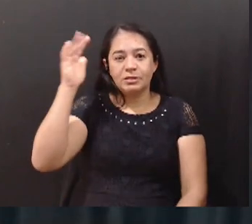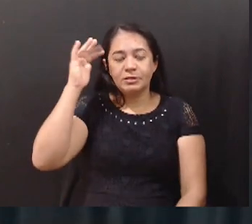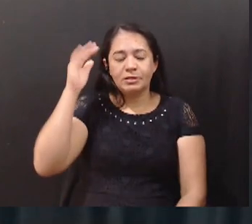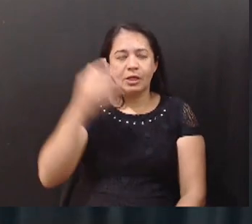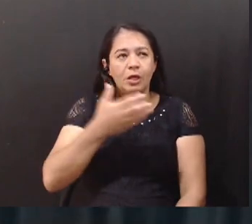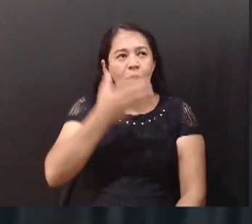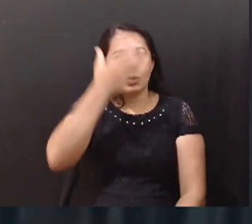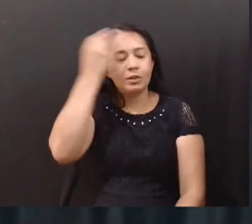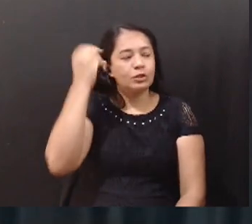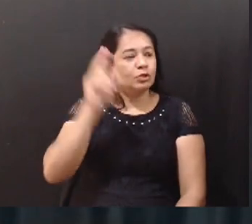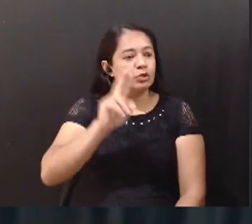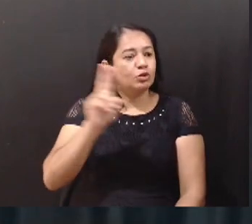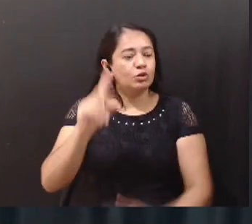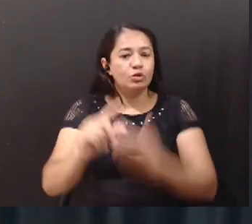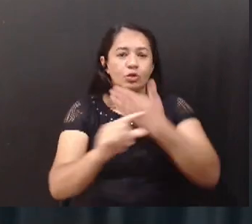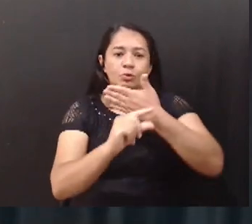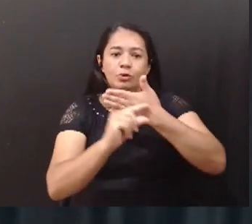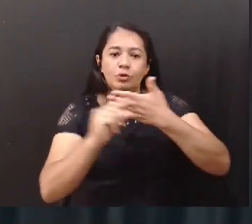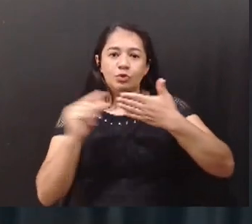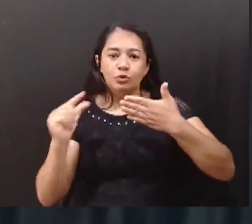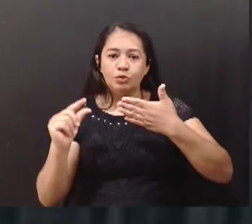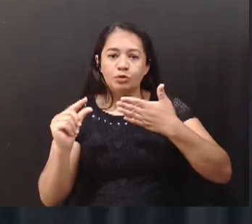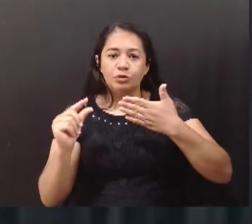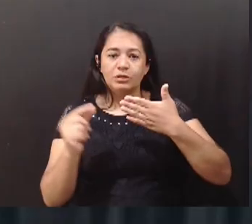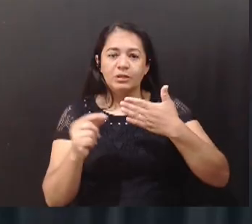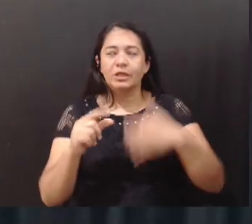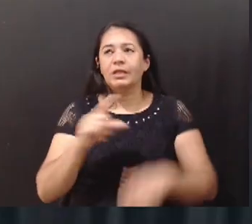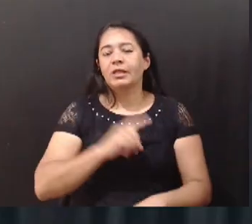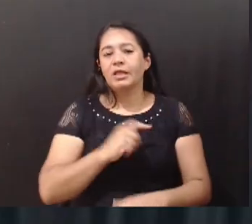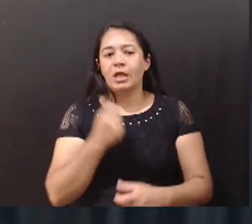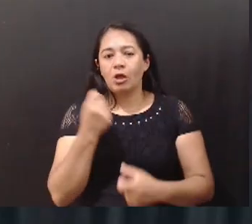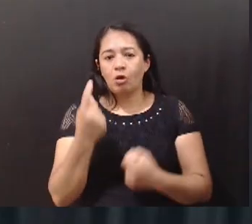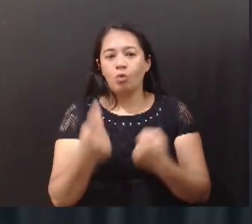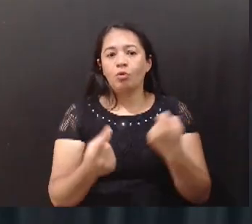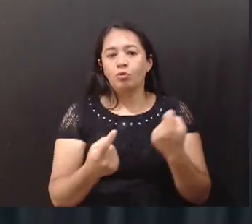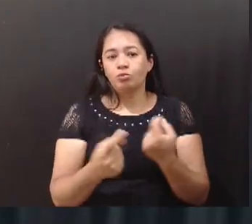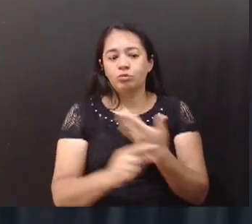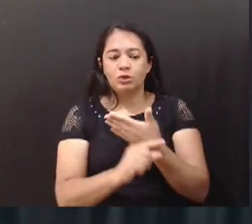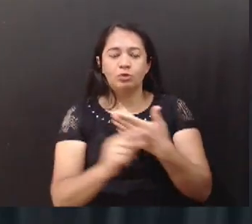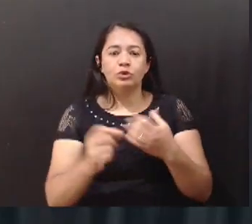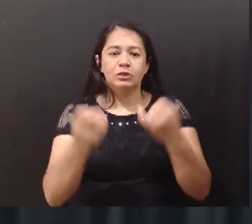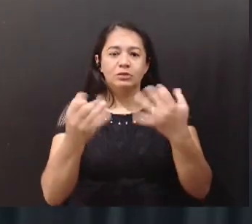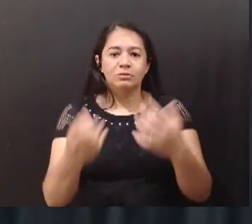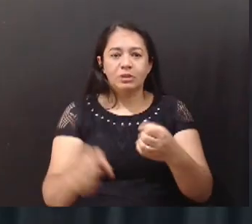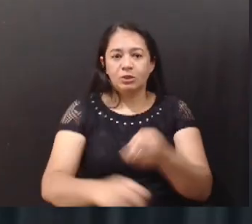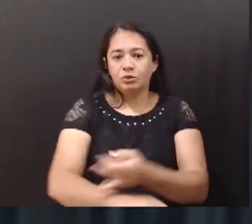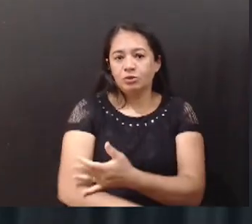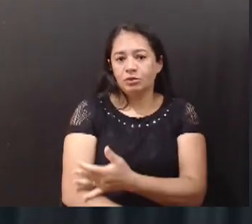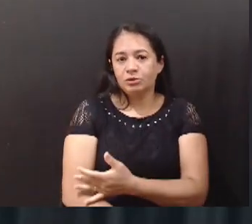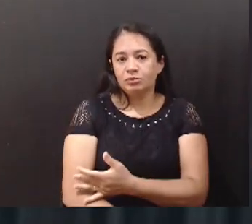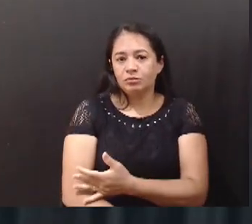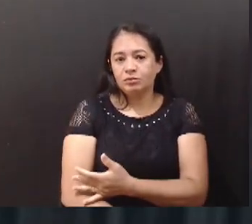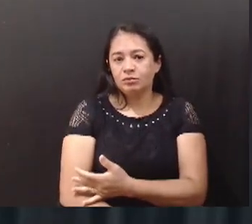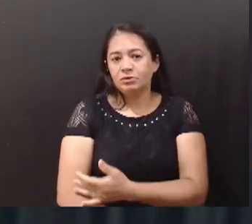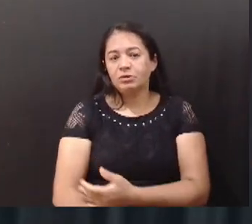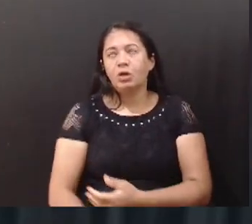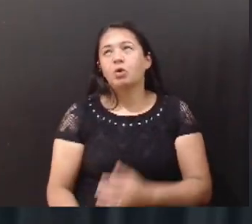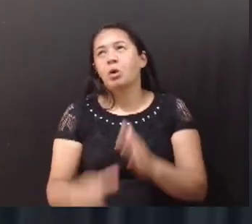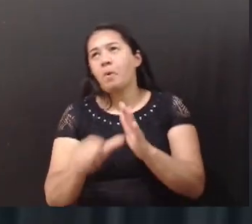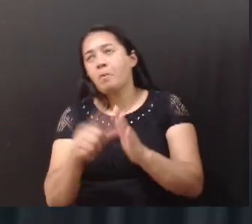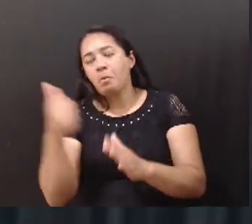do autor da teoria, porque tem alguns autores que falam sobre emoções. Alguns colocam como primária e secundária, outros